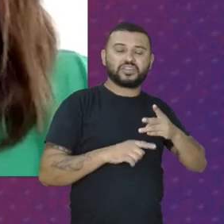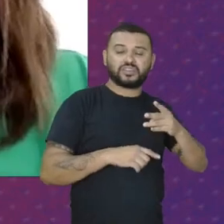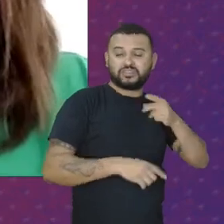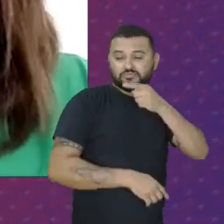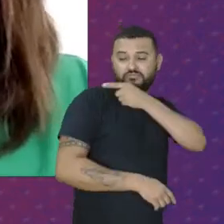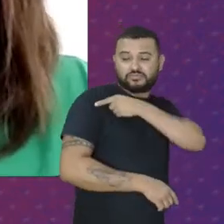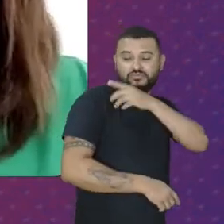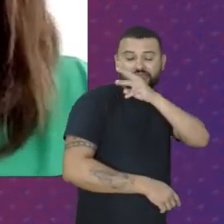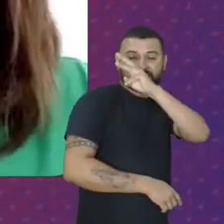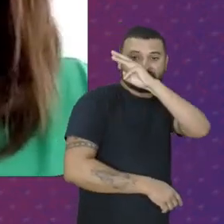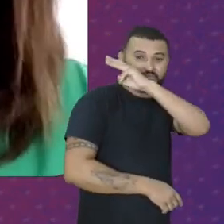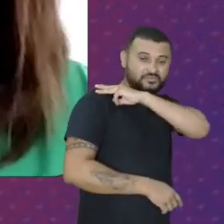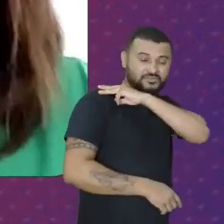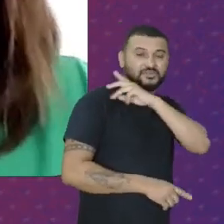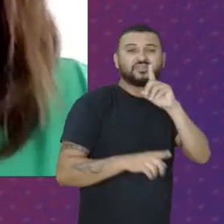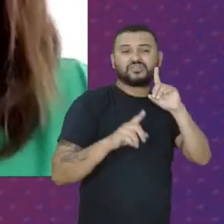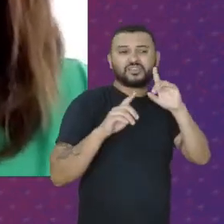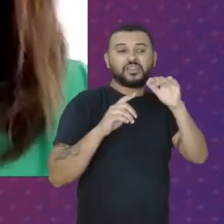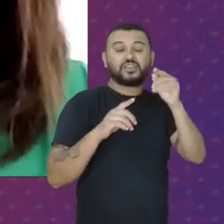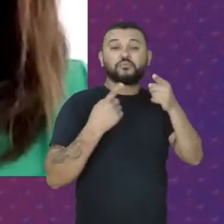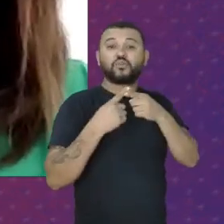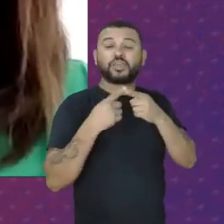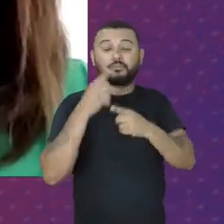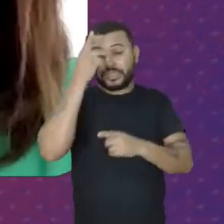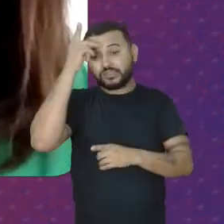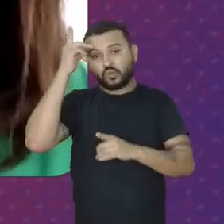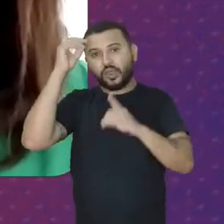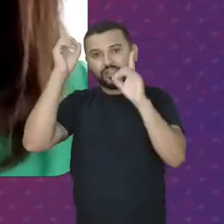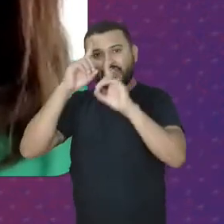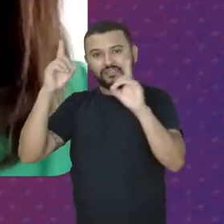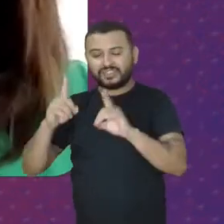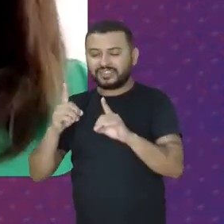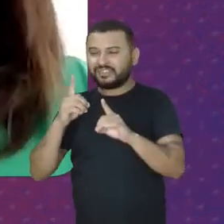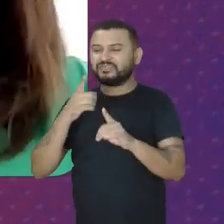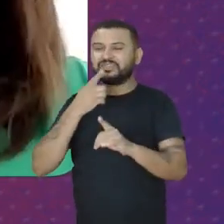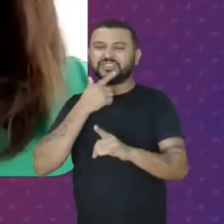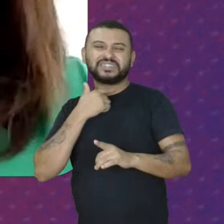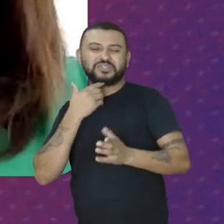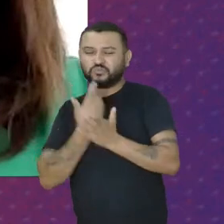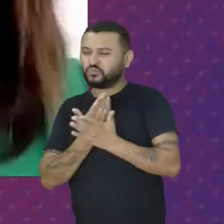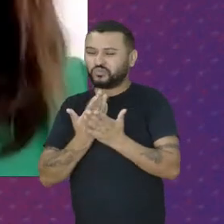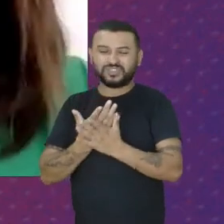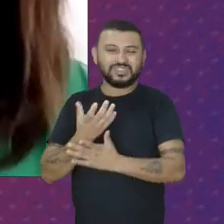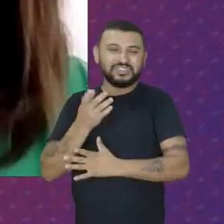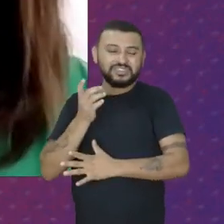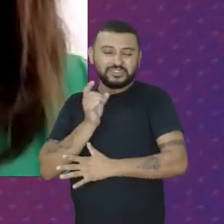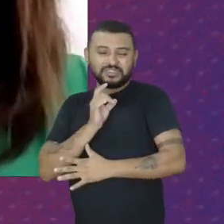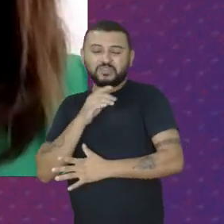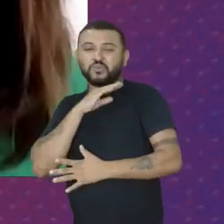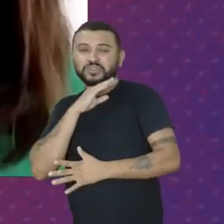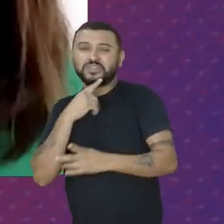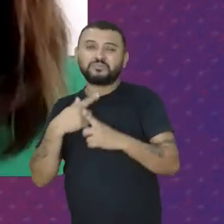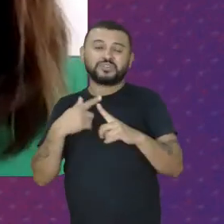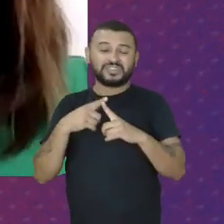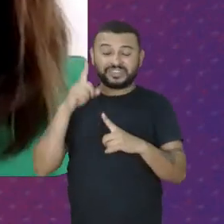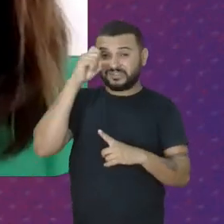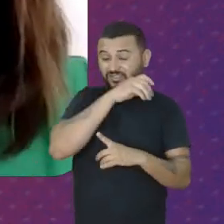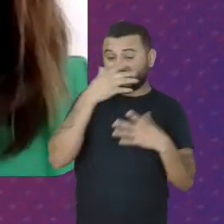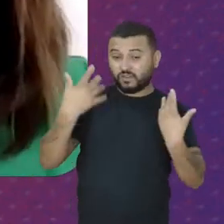ainda. Né? A evasão escolar da pessoa com deficiência ela é muito, muito